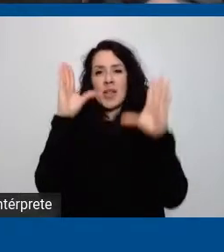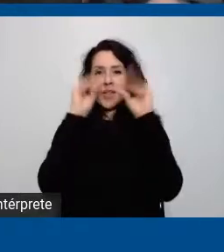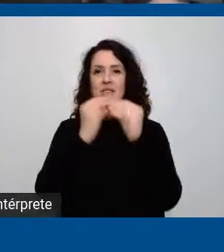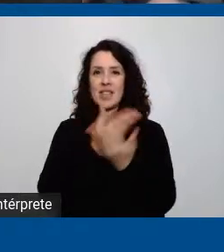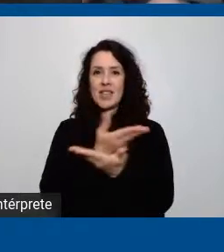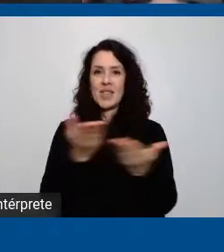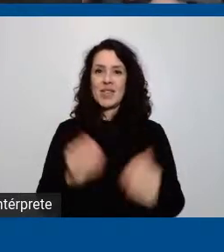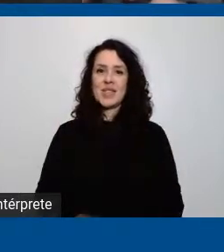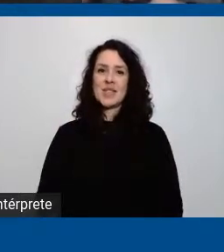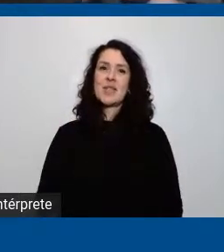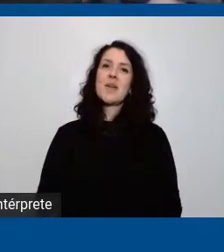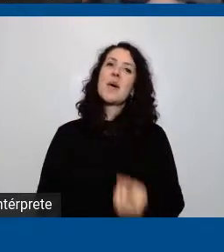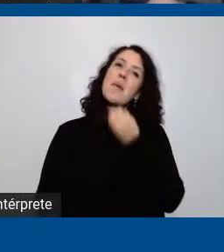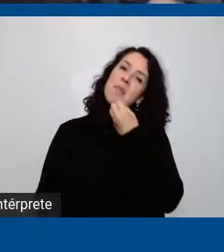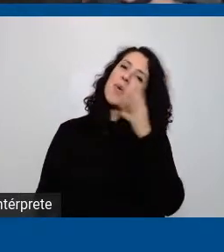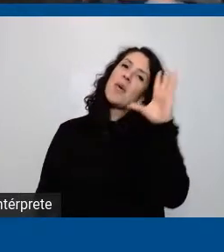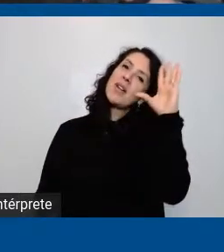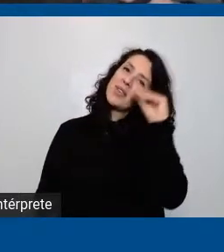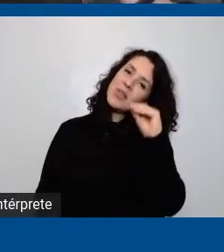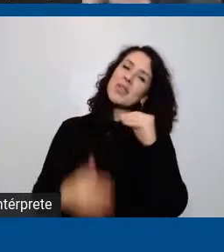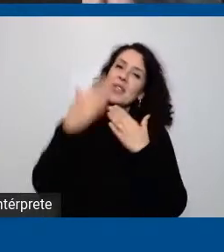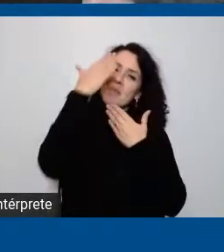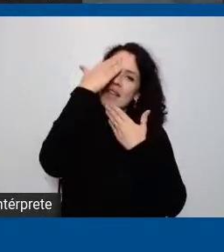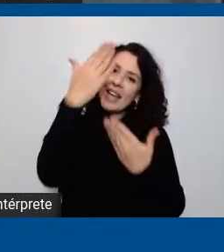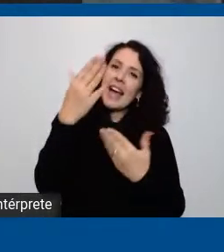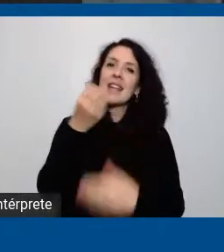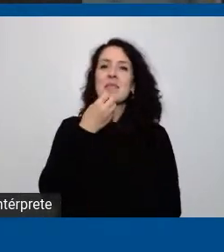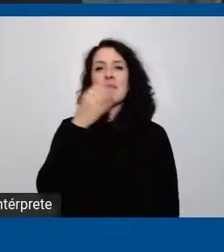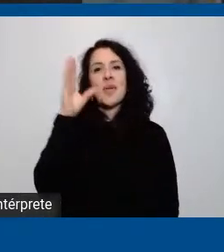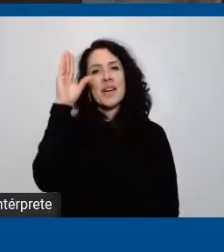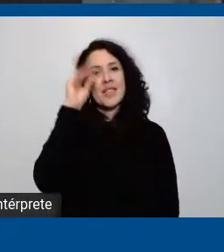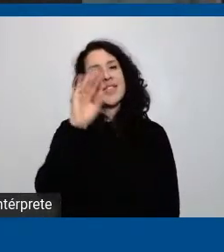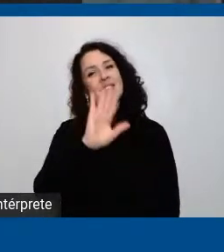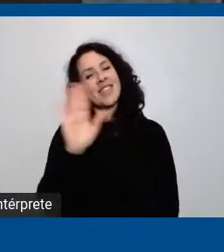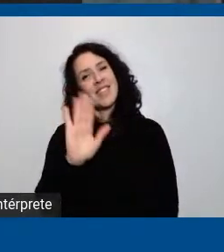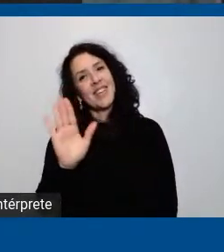Boa noite, obrigada. Boa noite. Tchau, tchau, um até logo. Até logo.